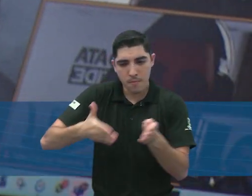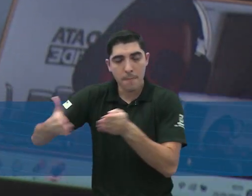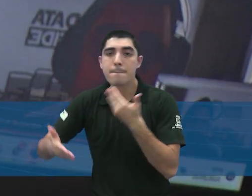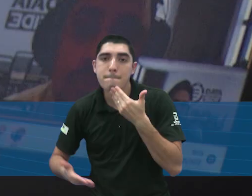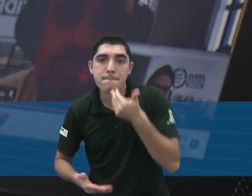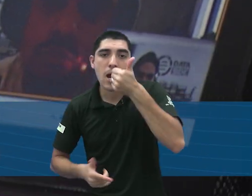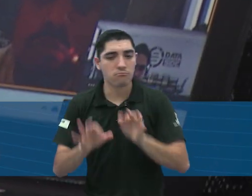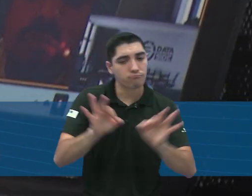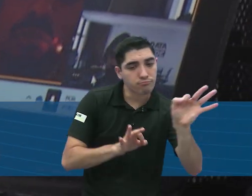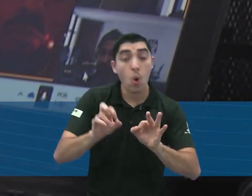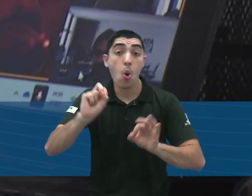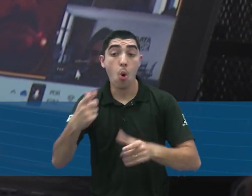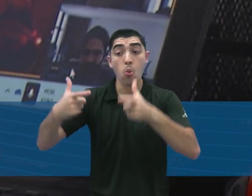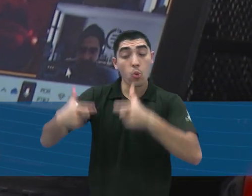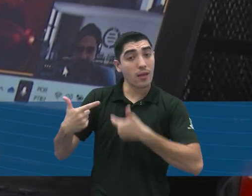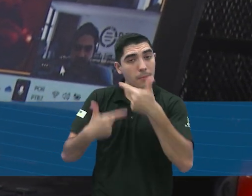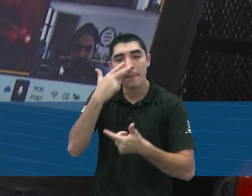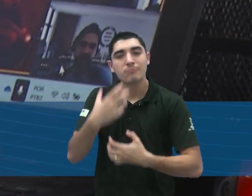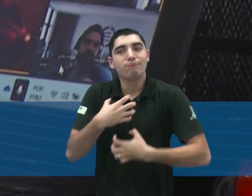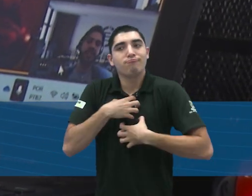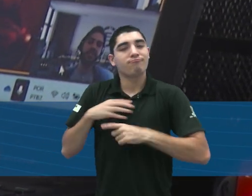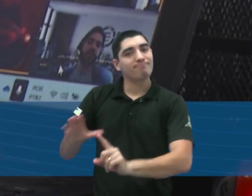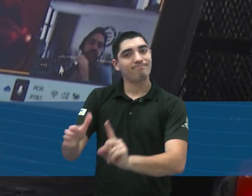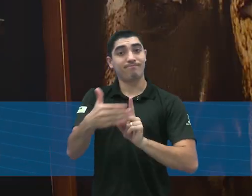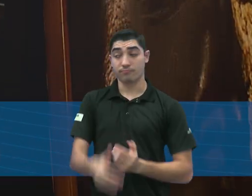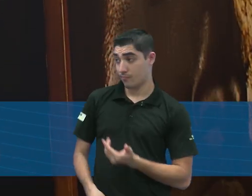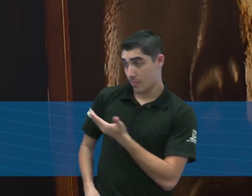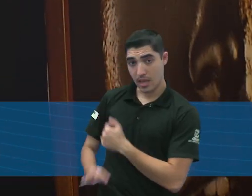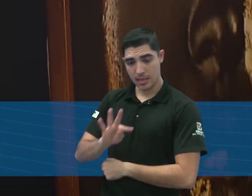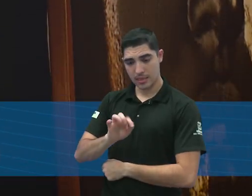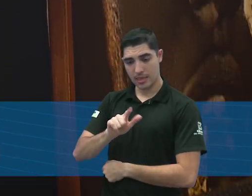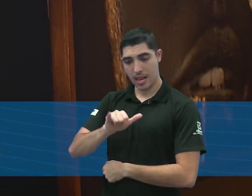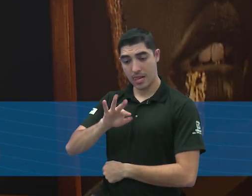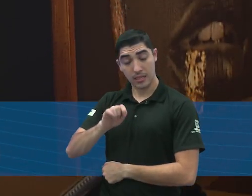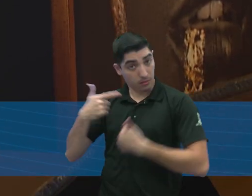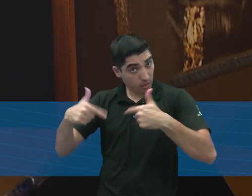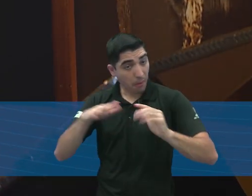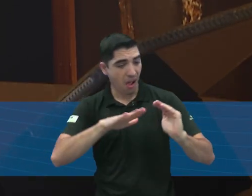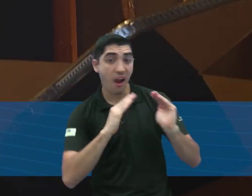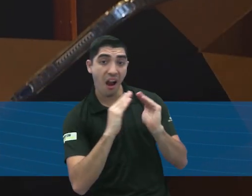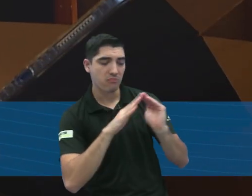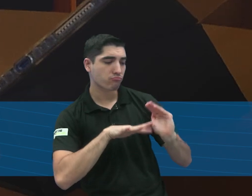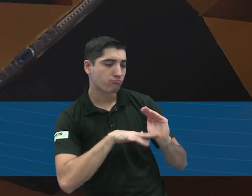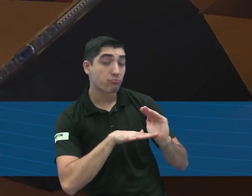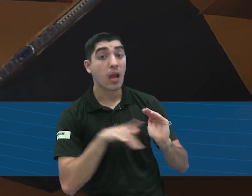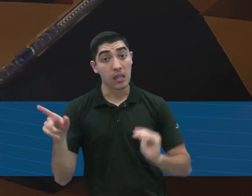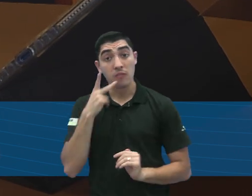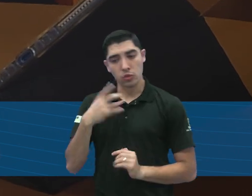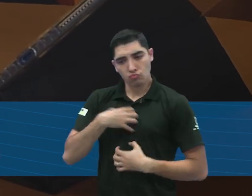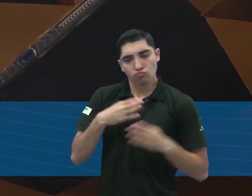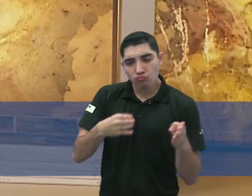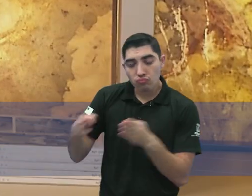na construção de um ambiente de trabalho mais acolhedor. A Thalita trabalha de casa e a organização é uma